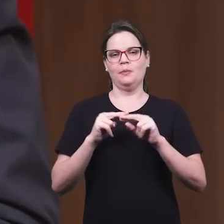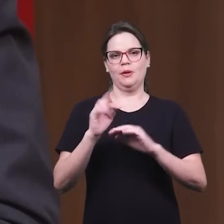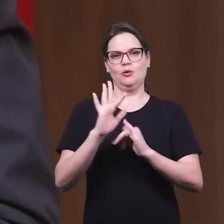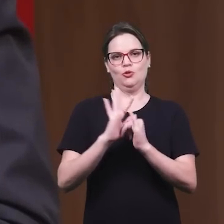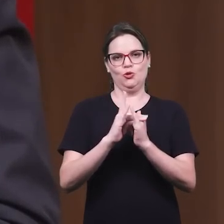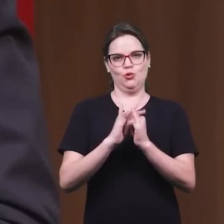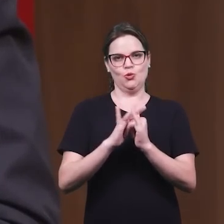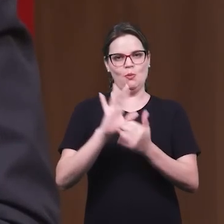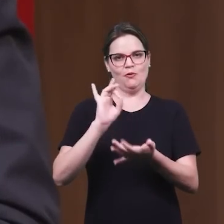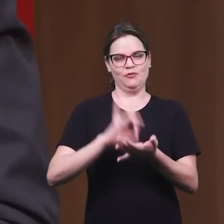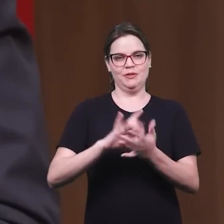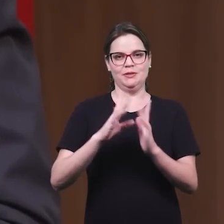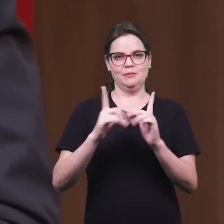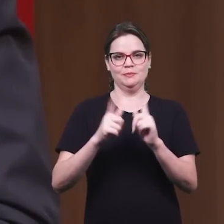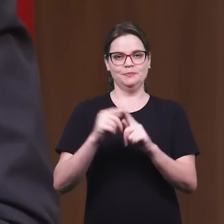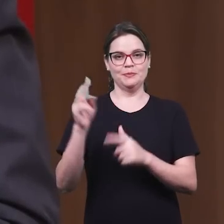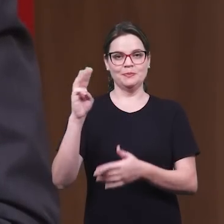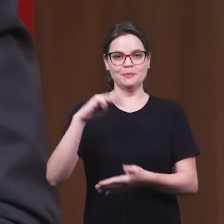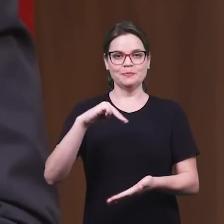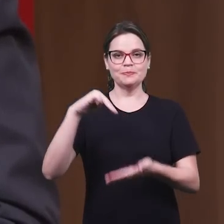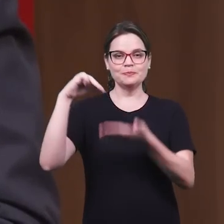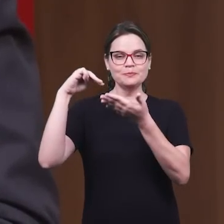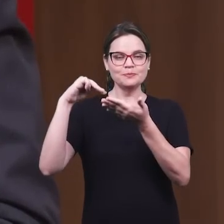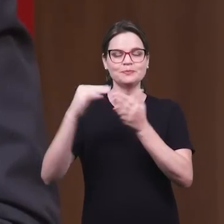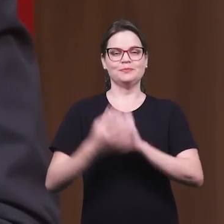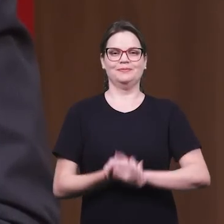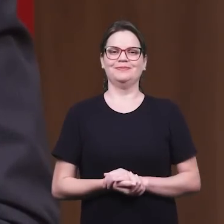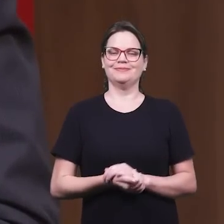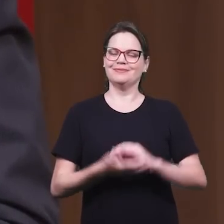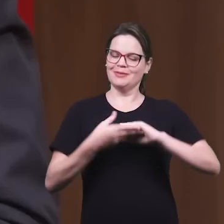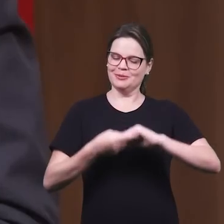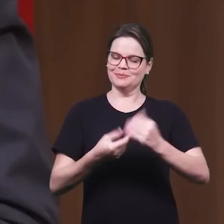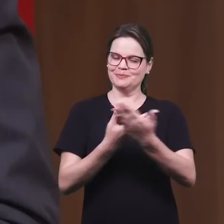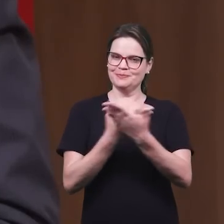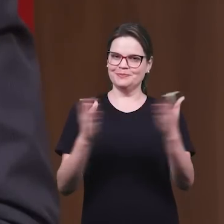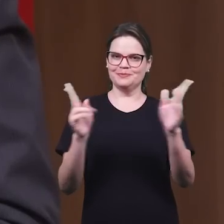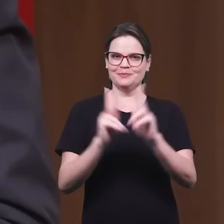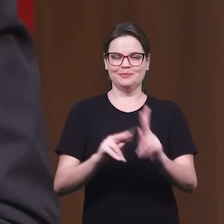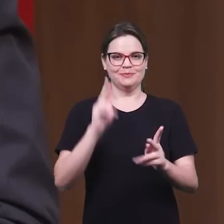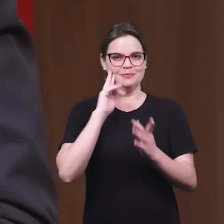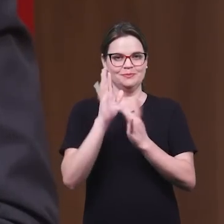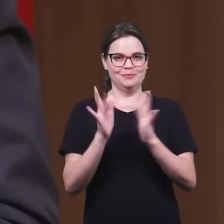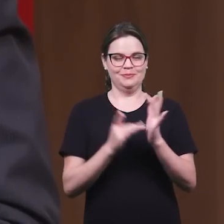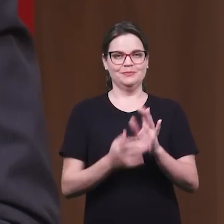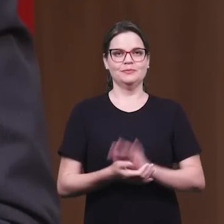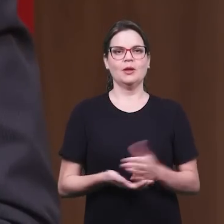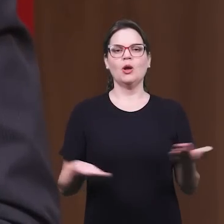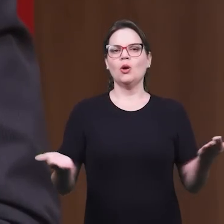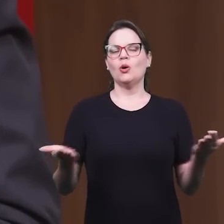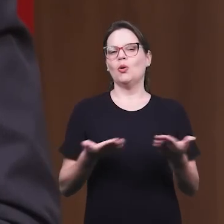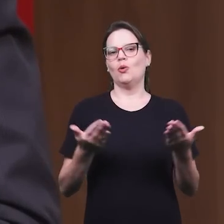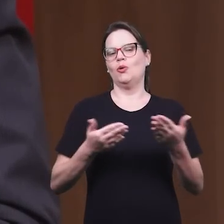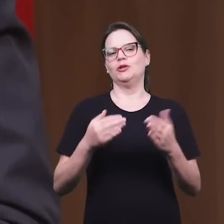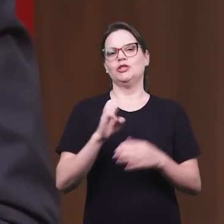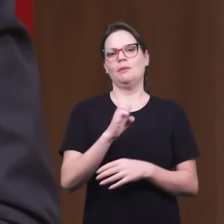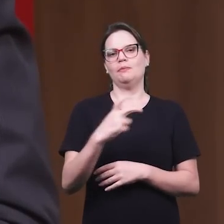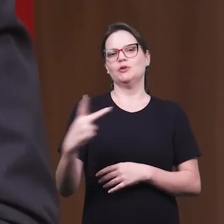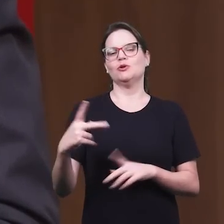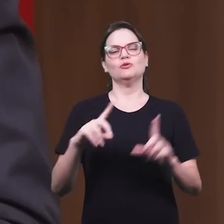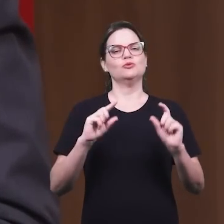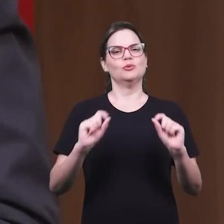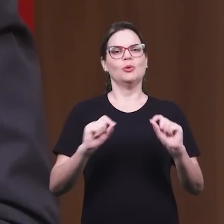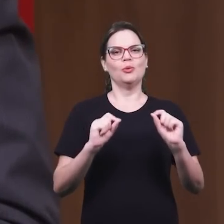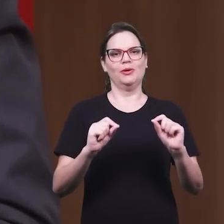oficial da Igreja Cristã Maranata, o canal do YouTube. E no episódio de hoje do programa Ciência e